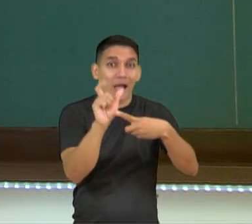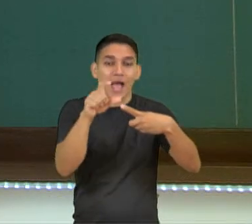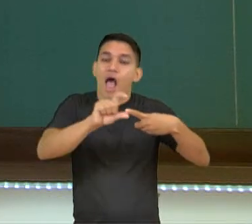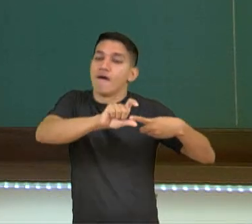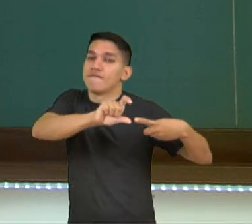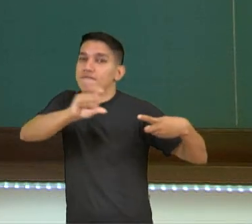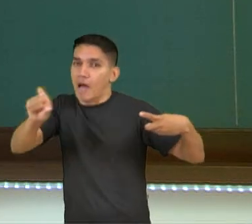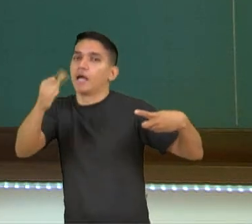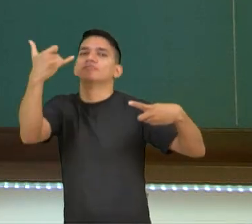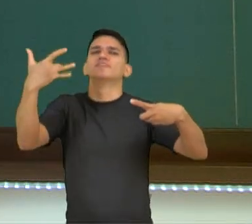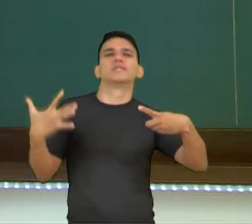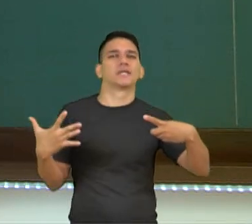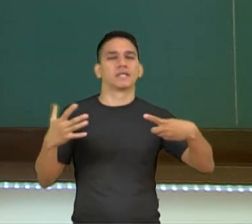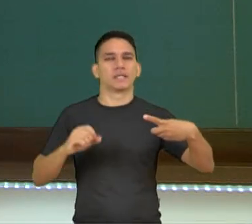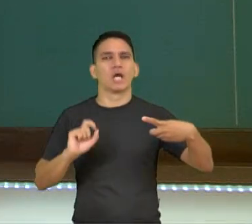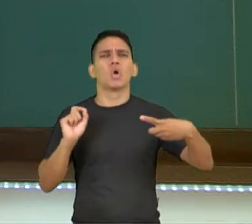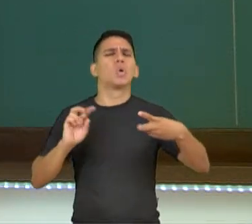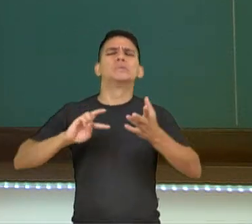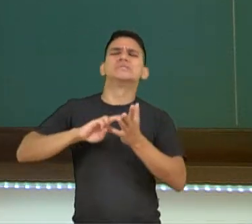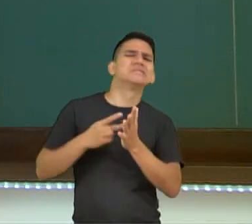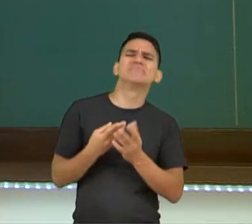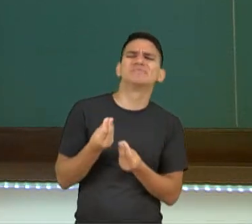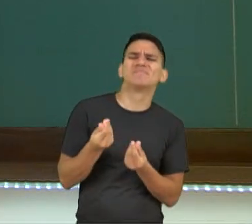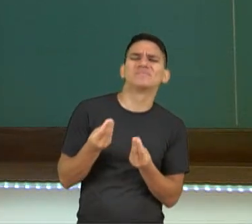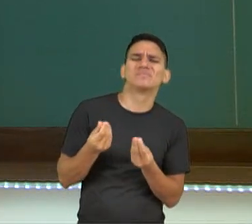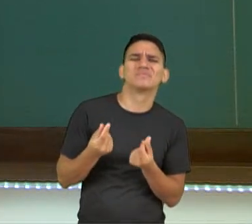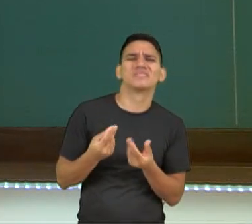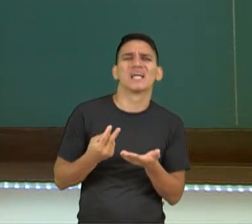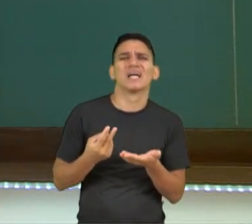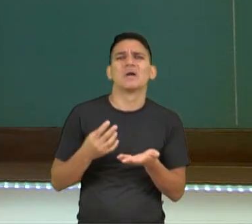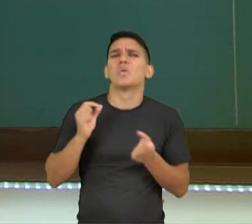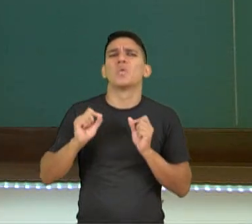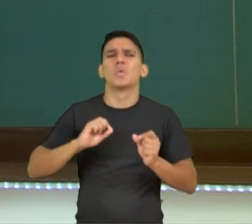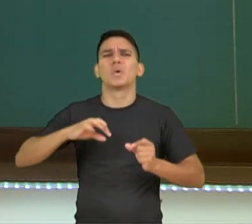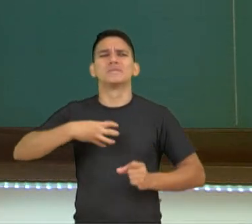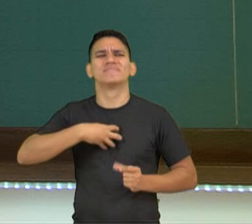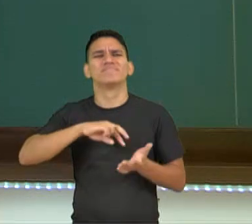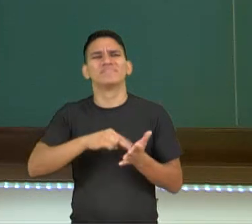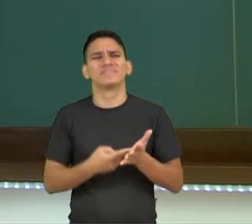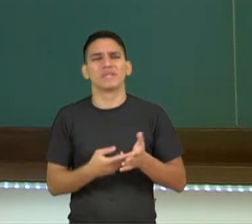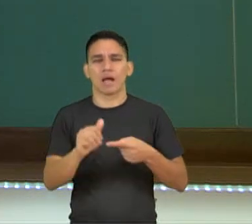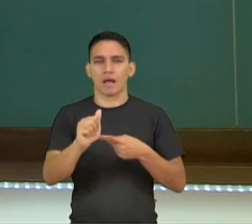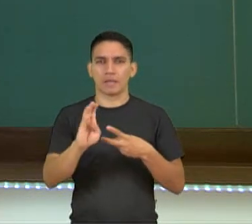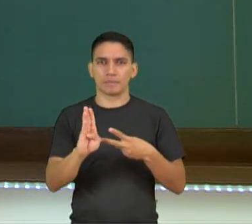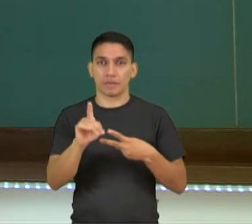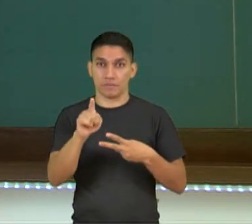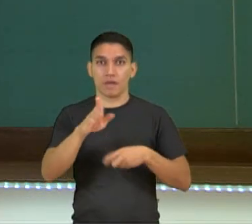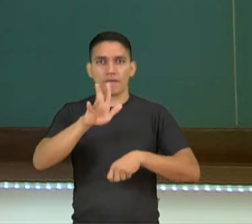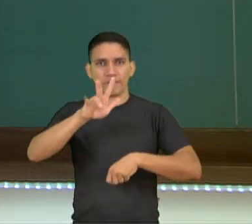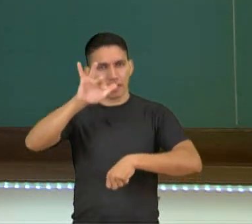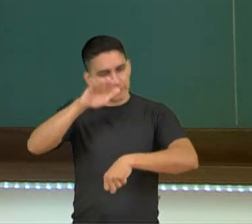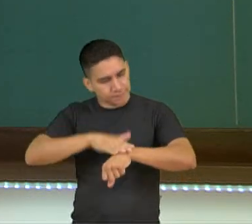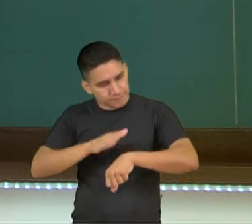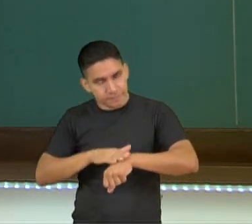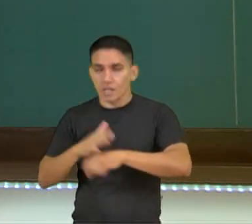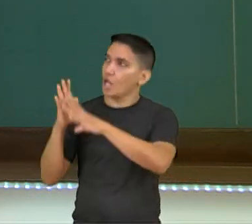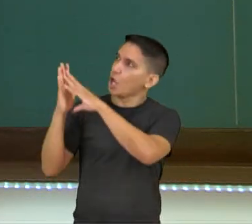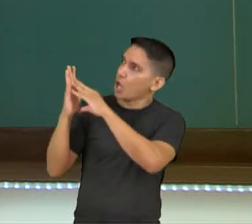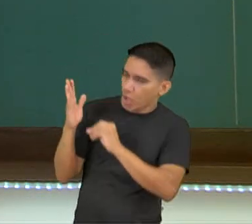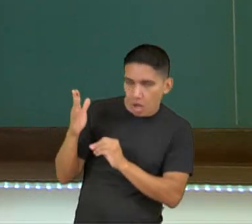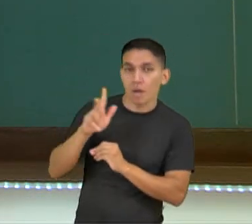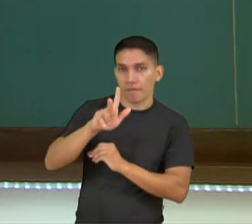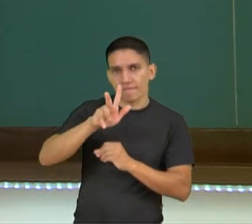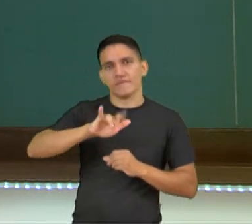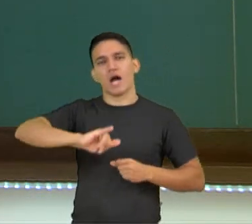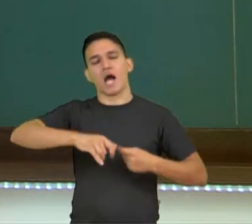a frase. E, principalmente, o sentido dessas palavras nessas frases. A e B. Você vai ter um tempo para copiar, você